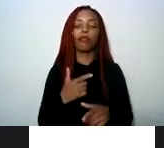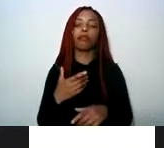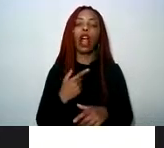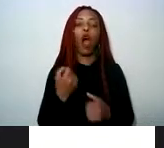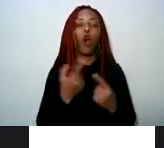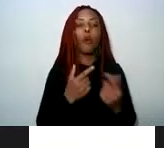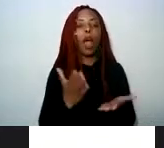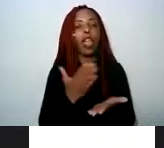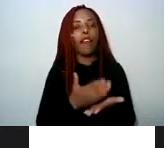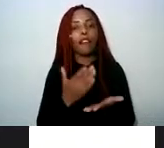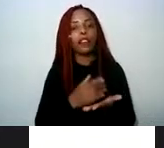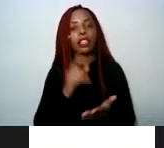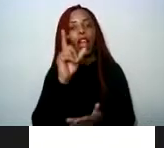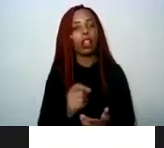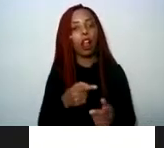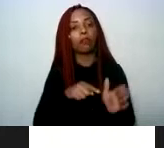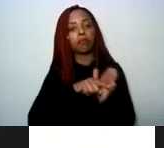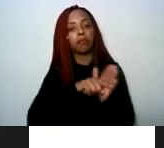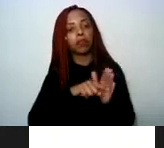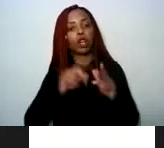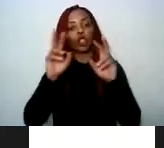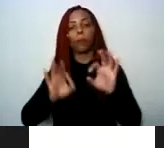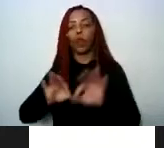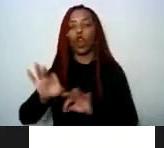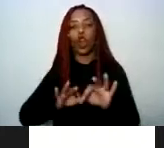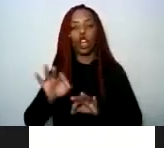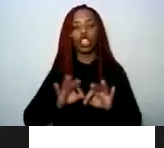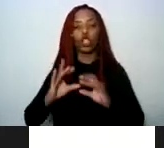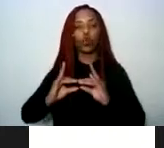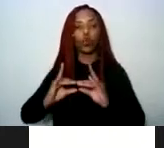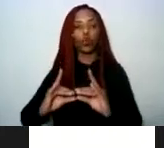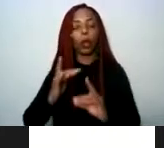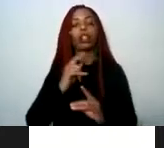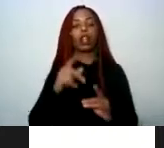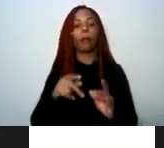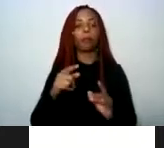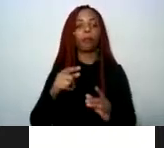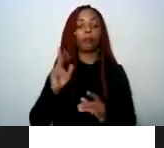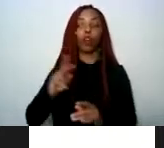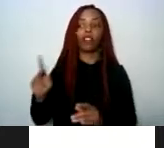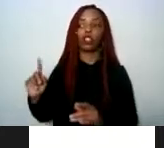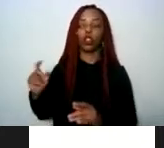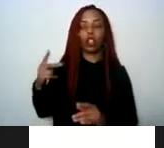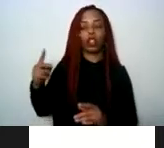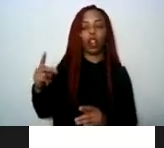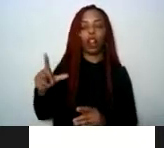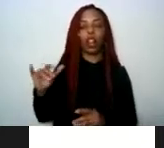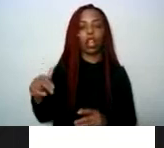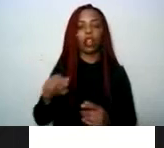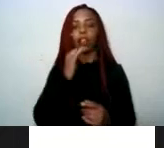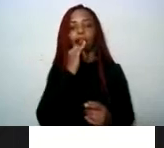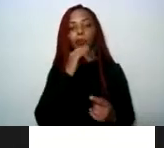projetos tumulares encontramos projetos tumulares de mestres da Lina como de O Ponte e de José Piterran